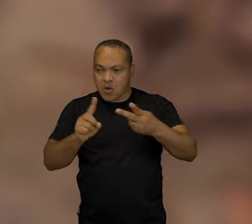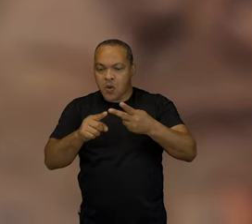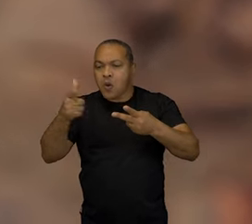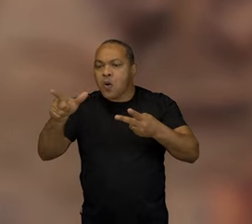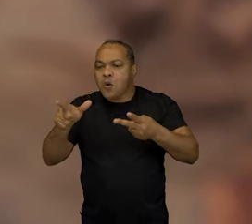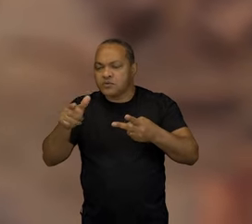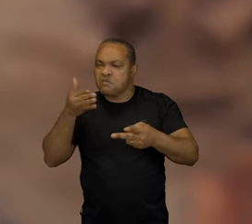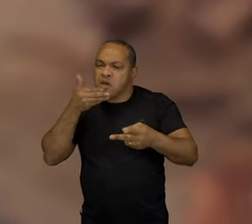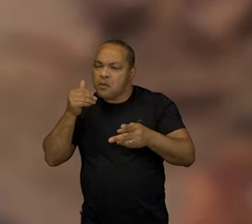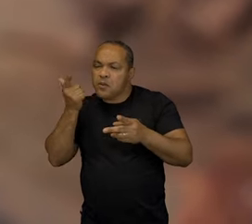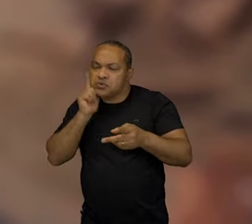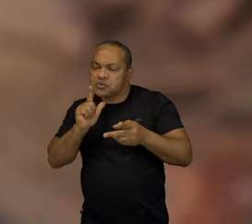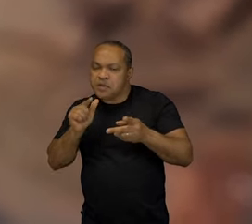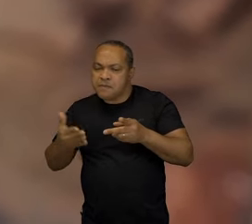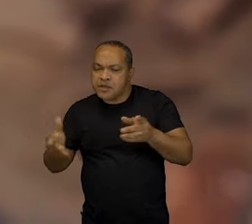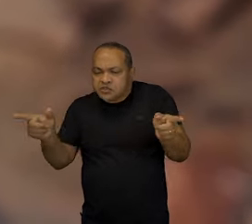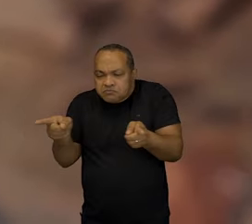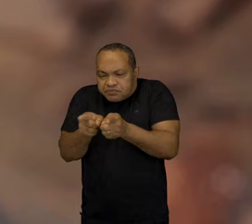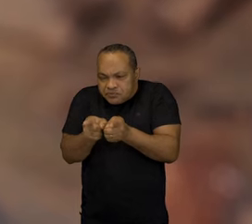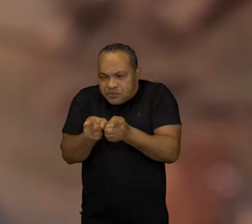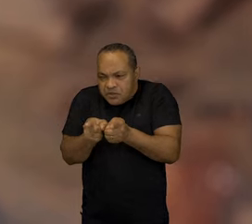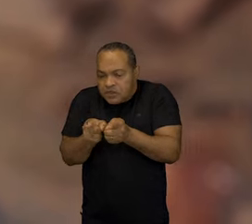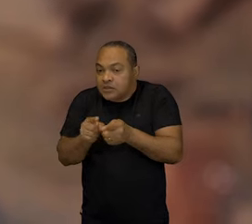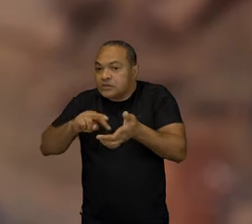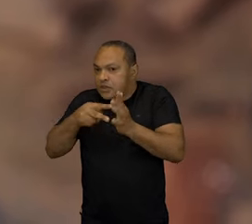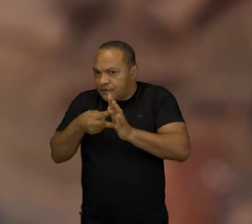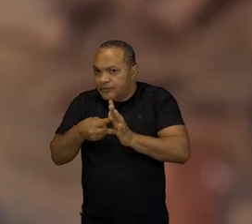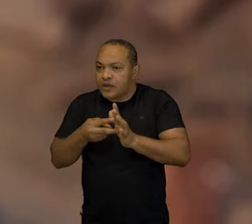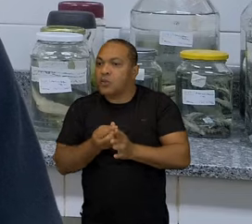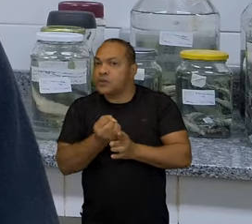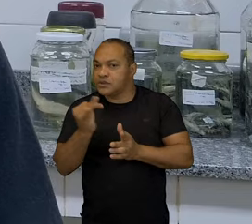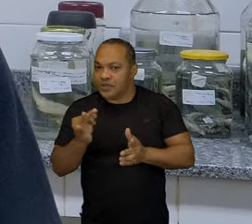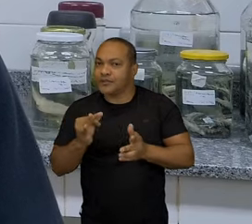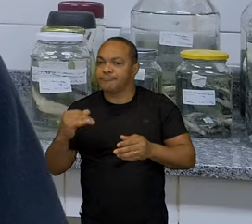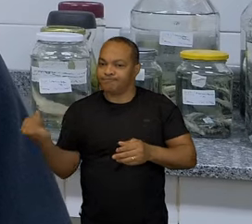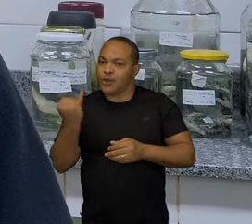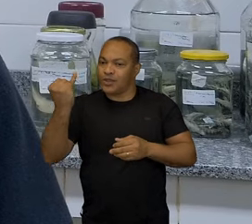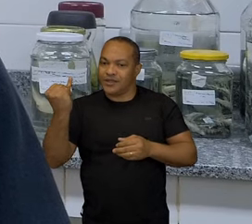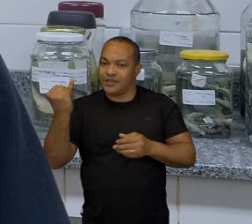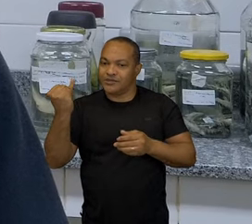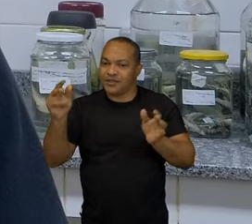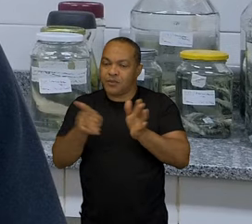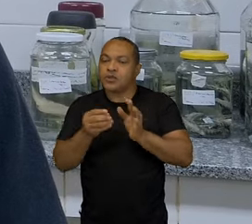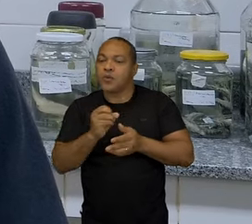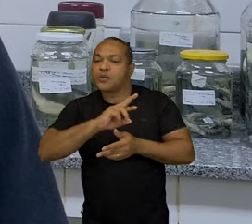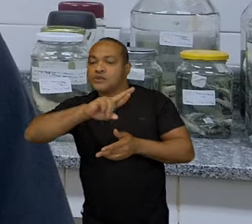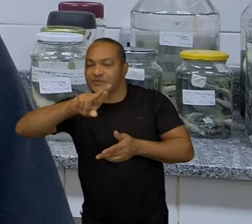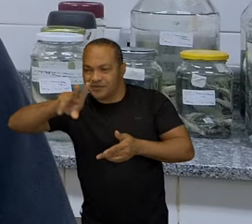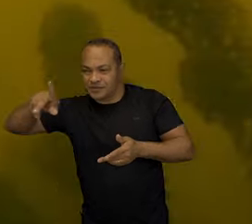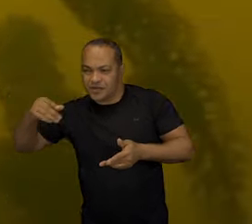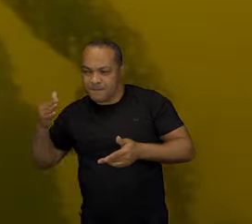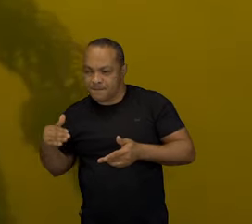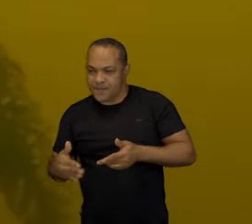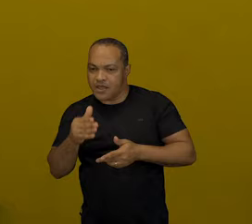outros métodos são melhores para capturar espécies de pequeno porte, que representam uma parcela significativa da diversidade de peixes de água doce